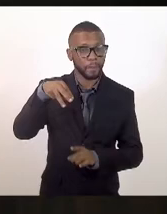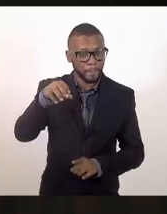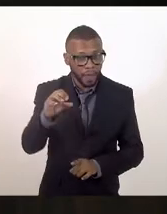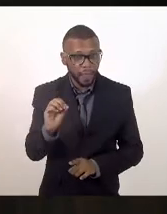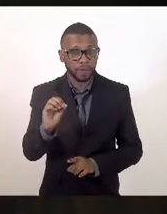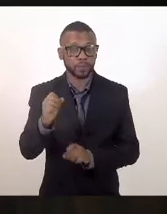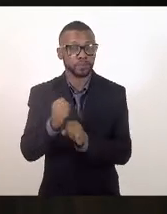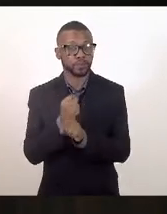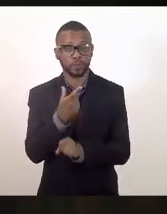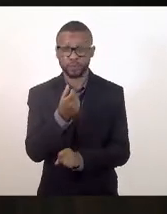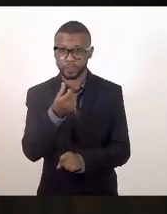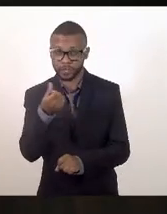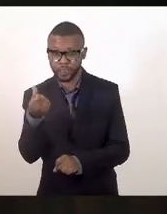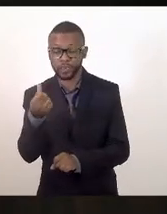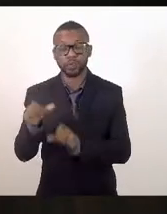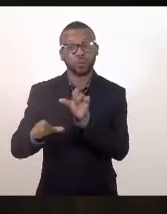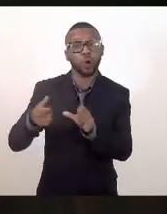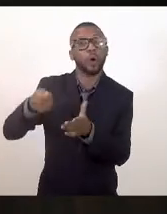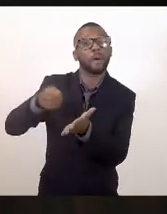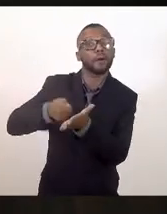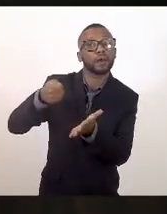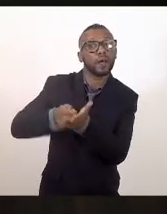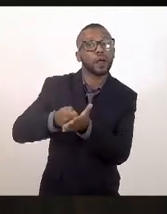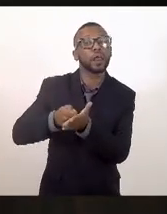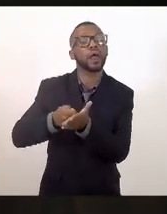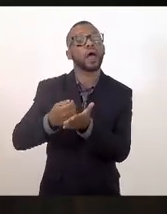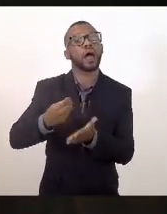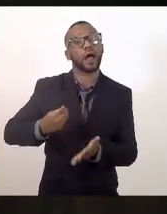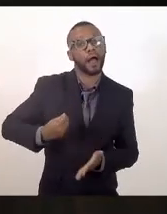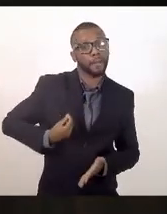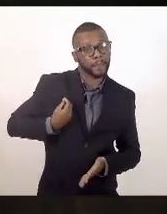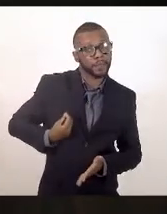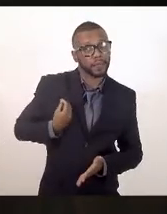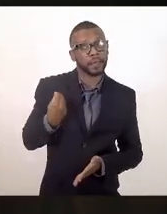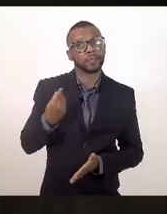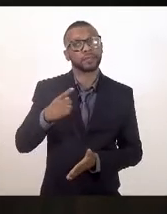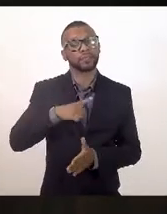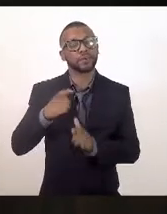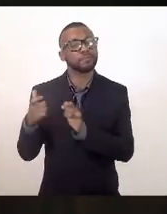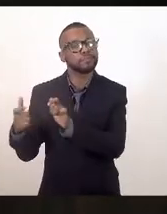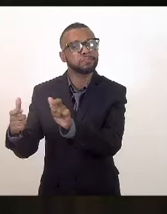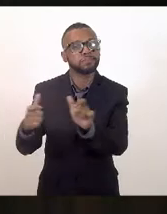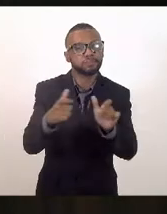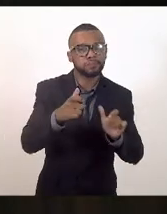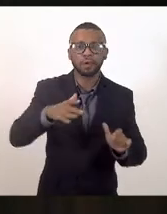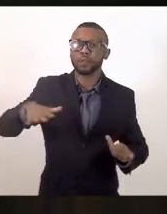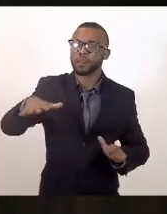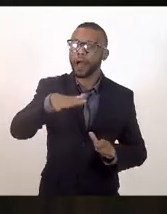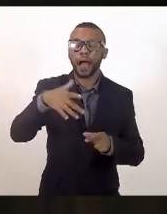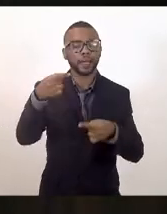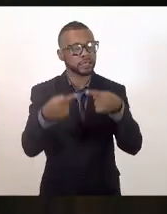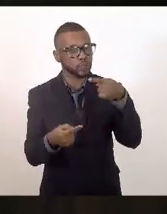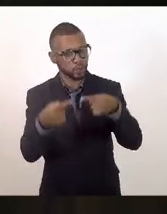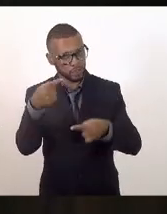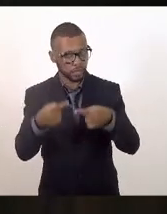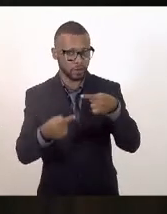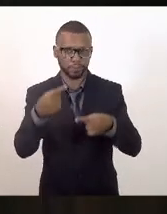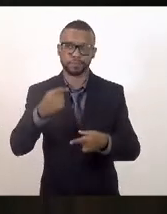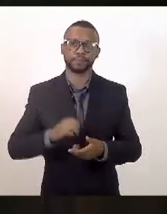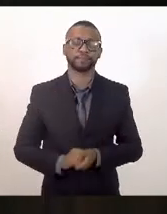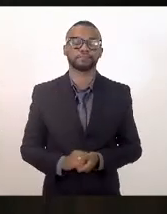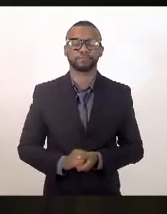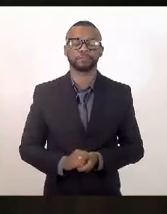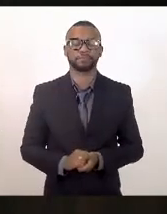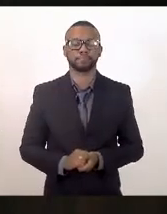obrigatório a presença de desfibrilador nos locais que mencione da outras providências. Em discussão, não havendo que queira discutir, encerra